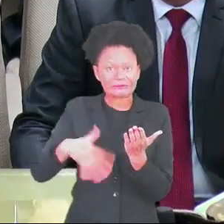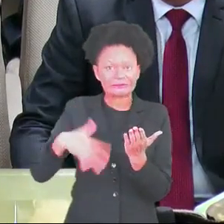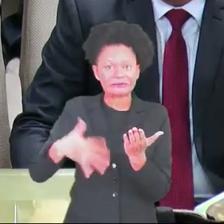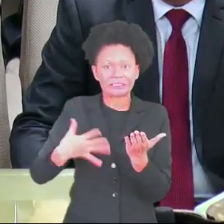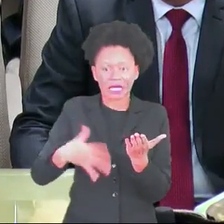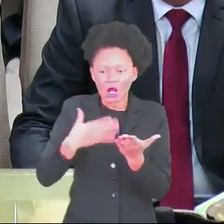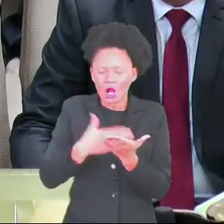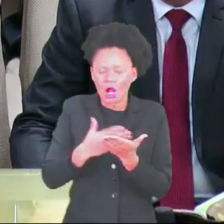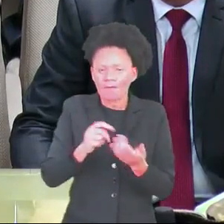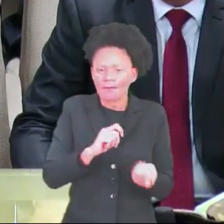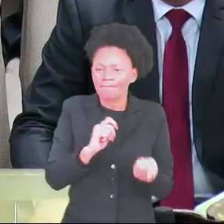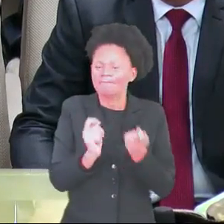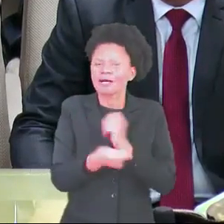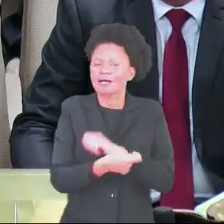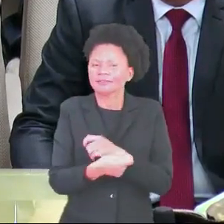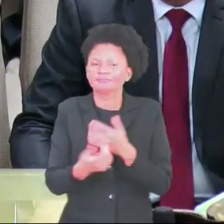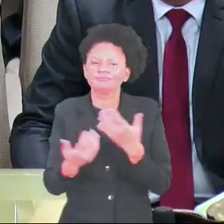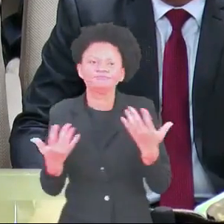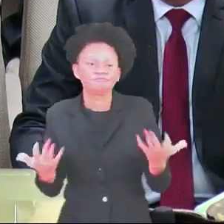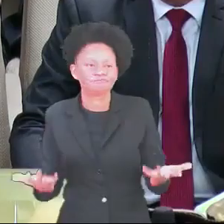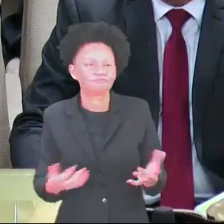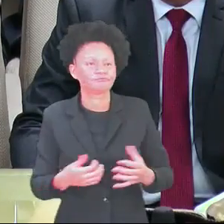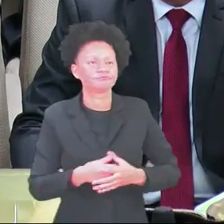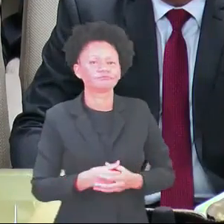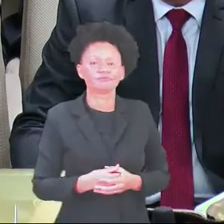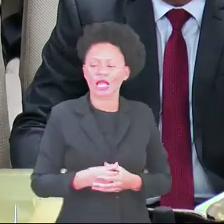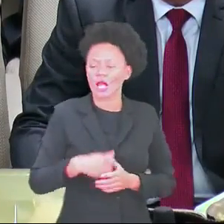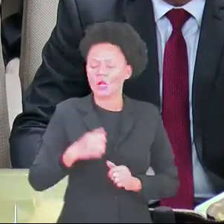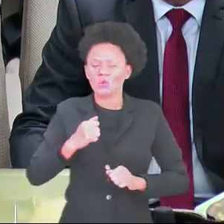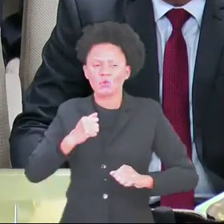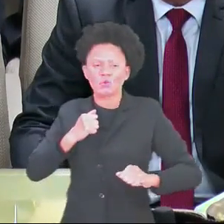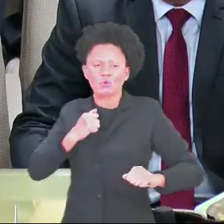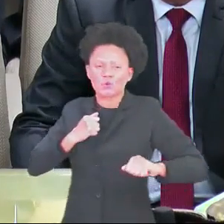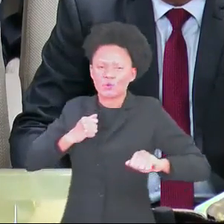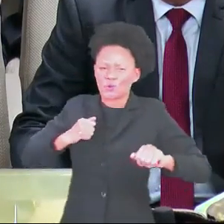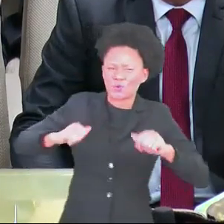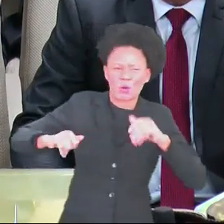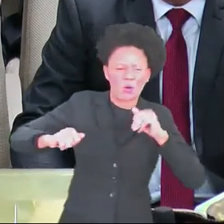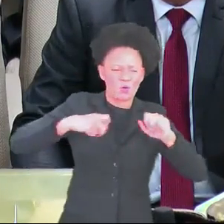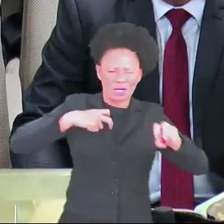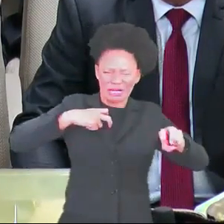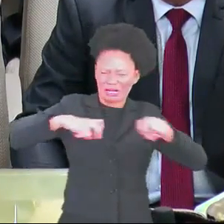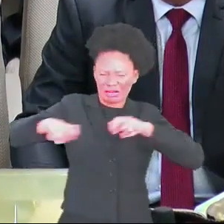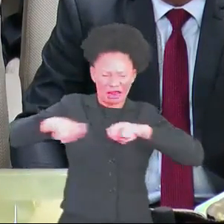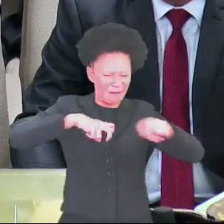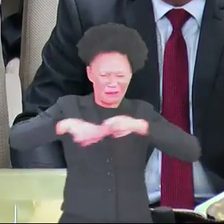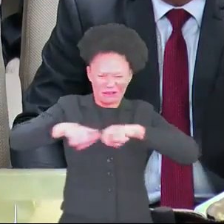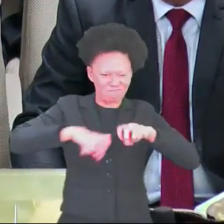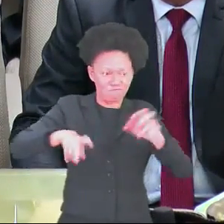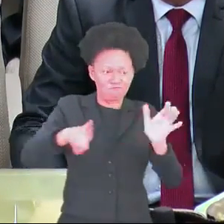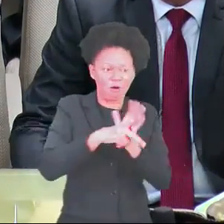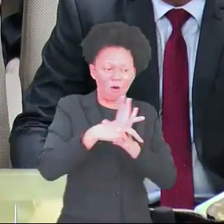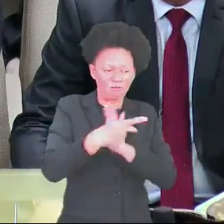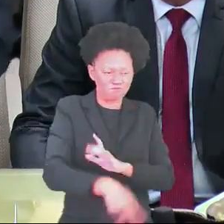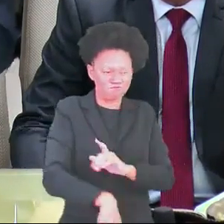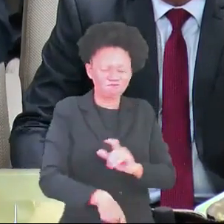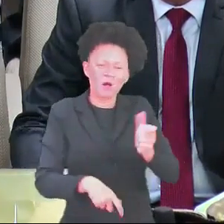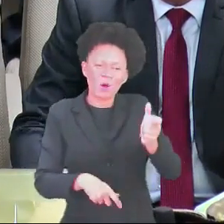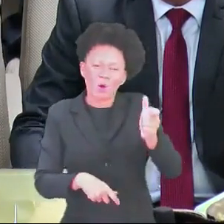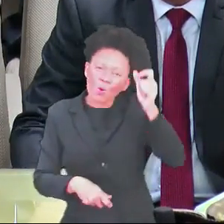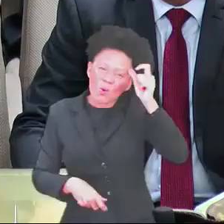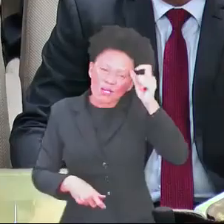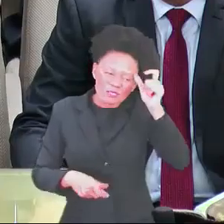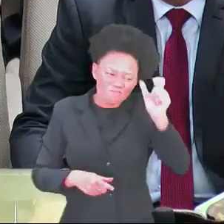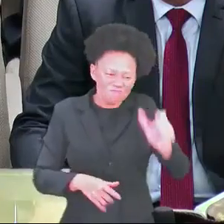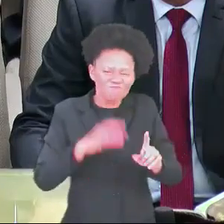Começamos a adaptar com a ação em que o inimigo coloca no mundo. Começamos